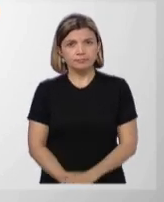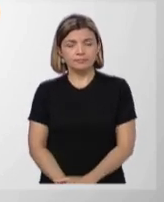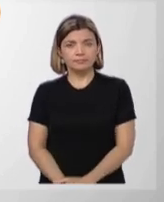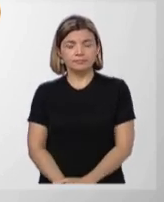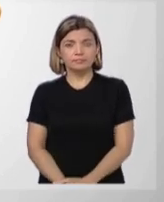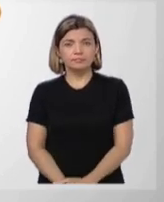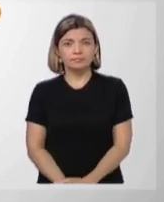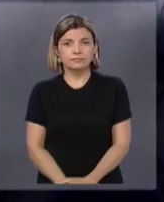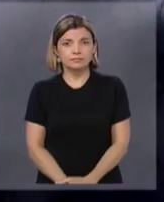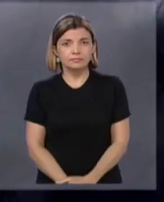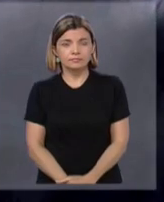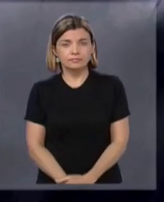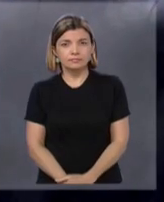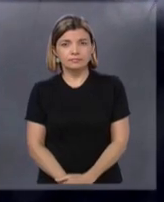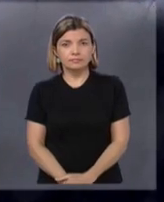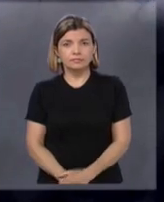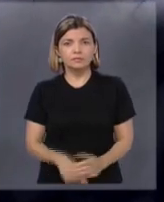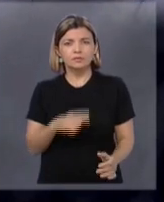bactérias.